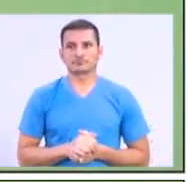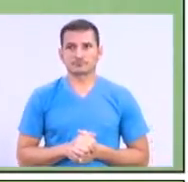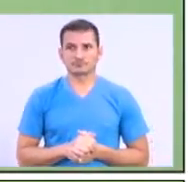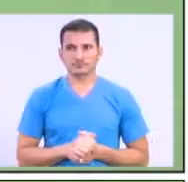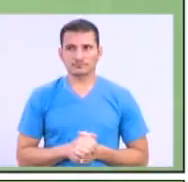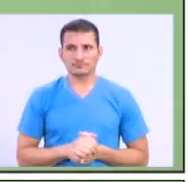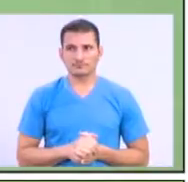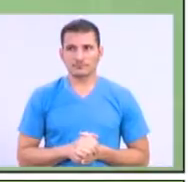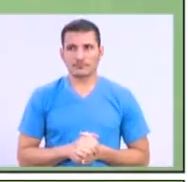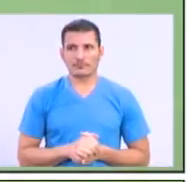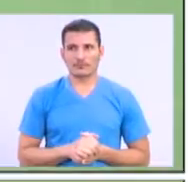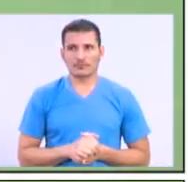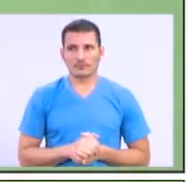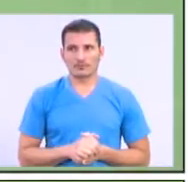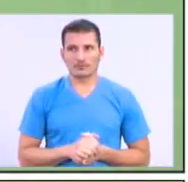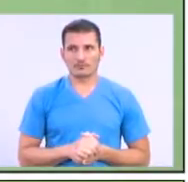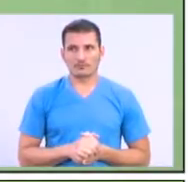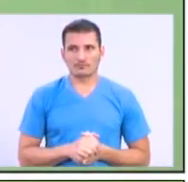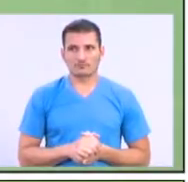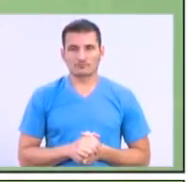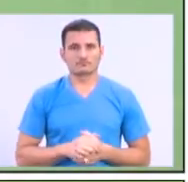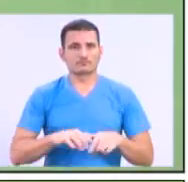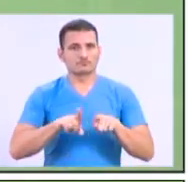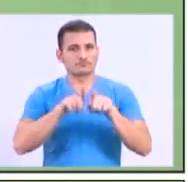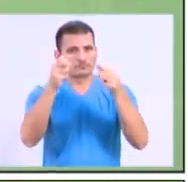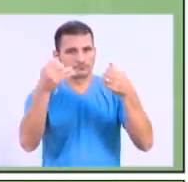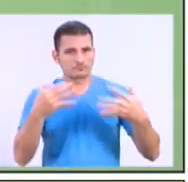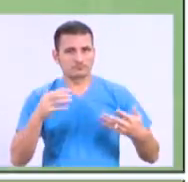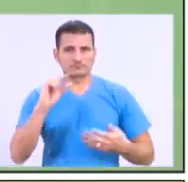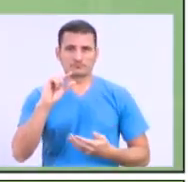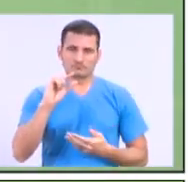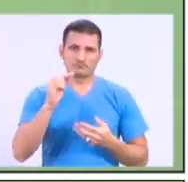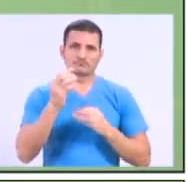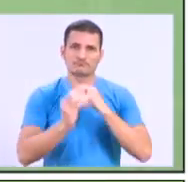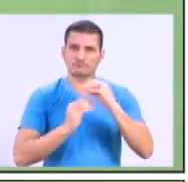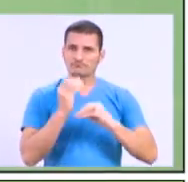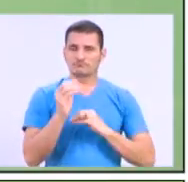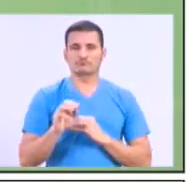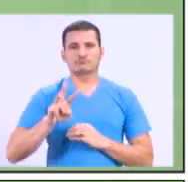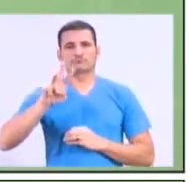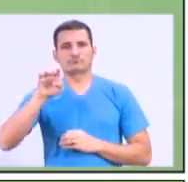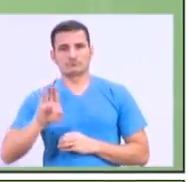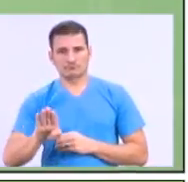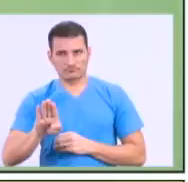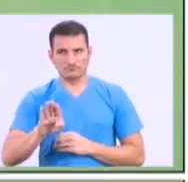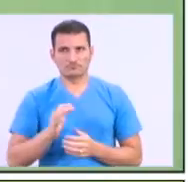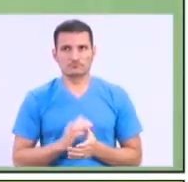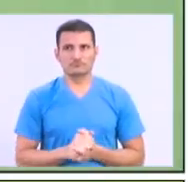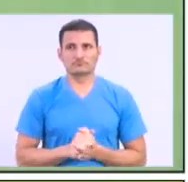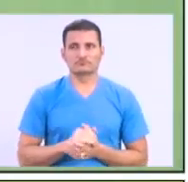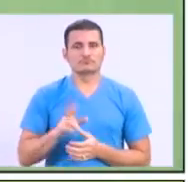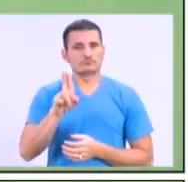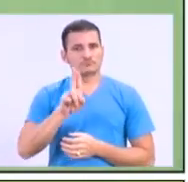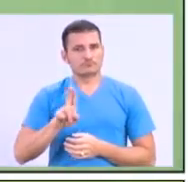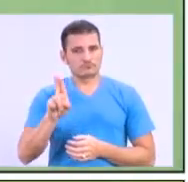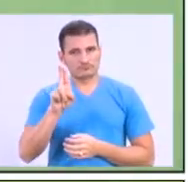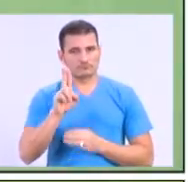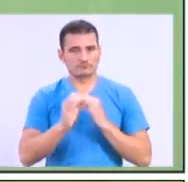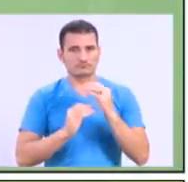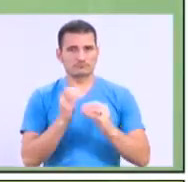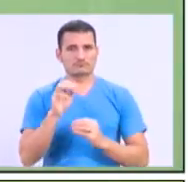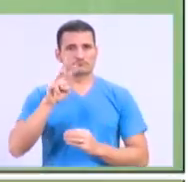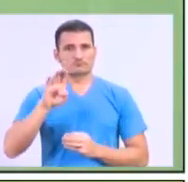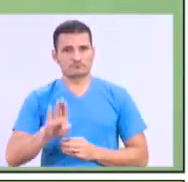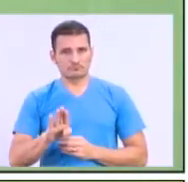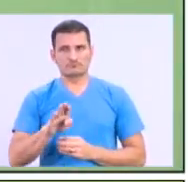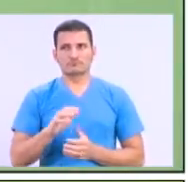Nós vamos falar também um pouco de banco de dados para o web. Vamos utilizar como banco de dados para o web o